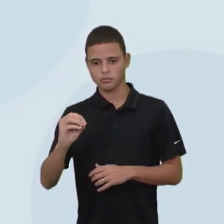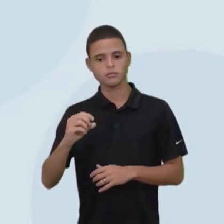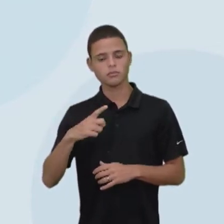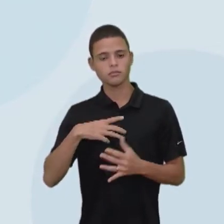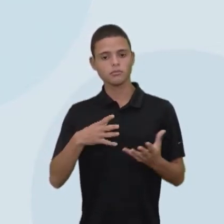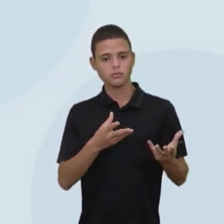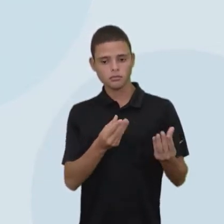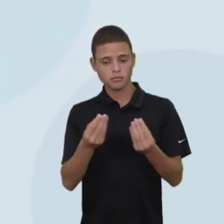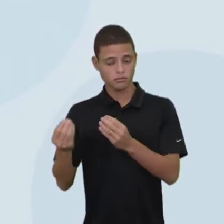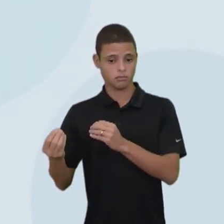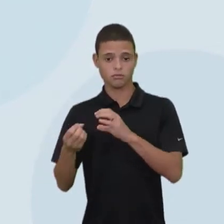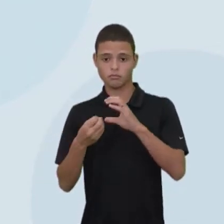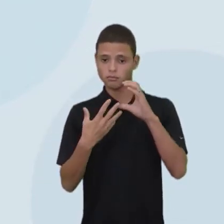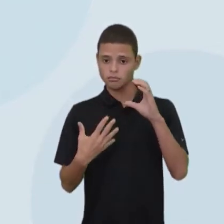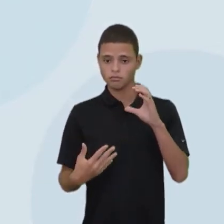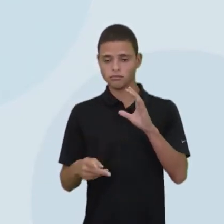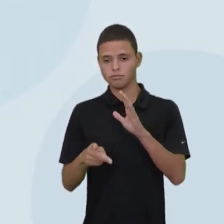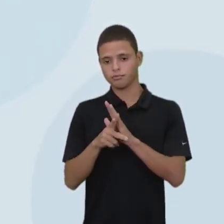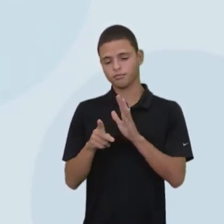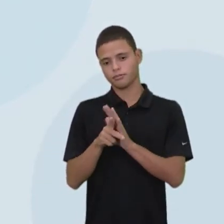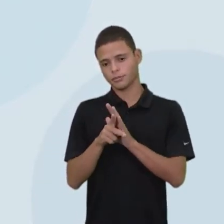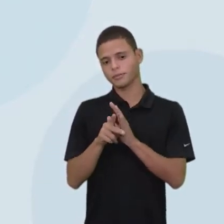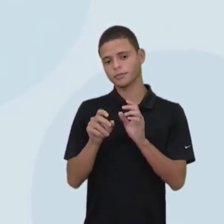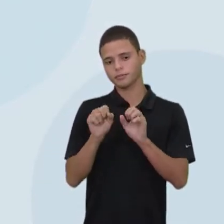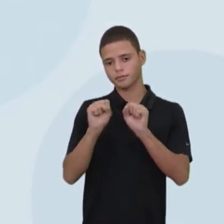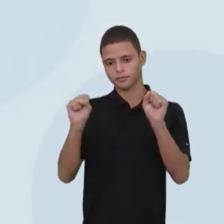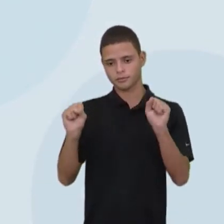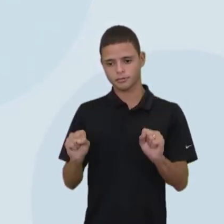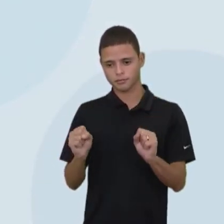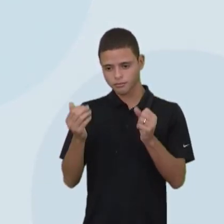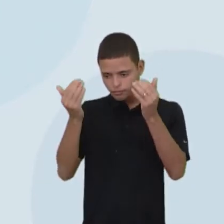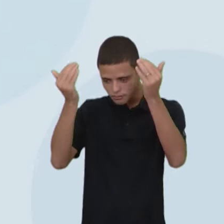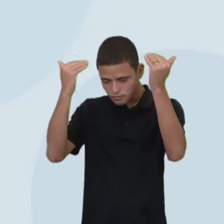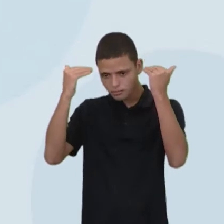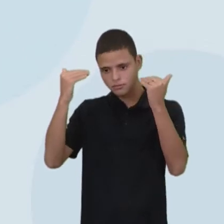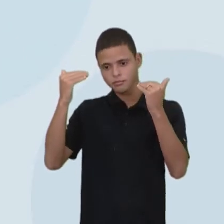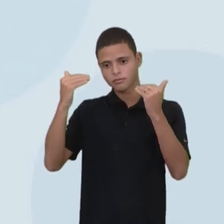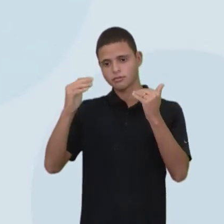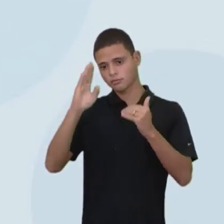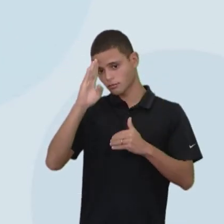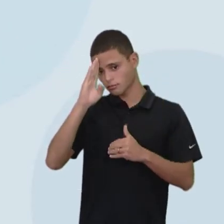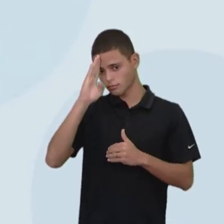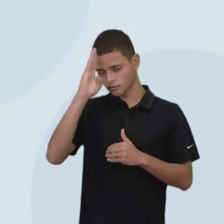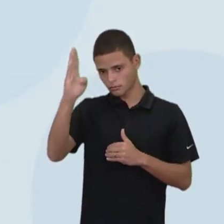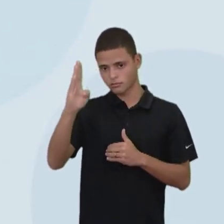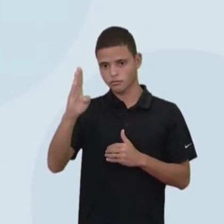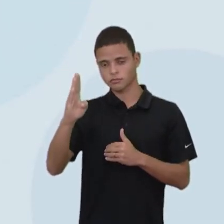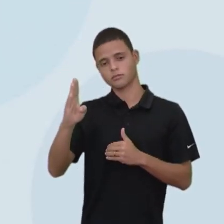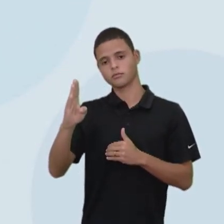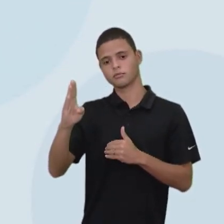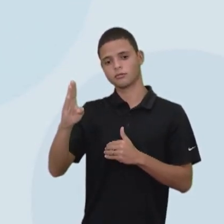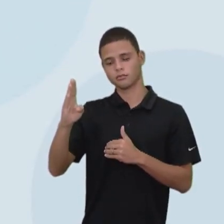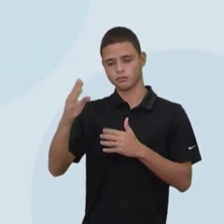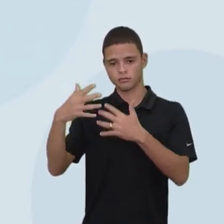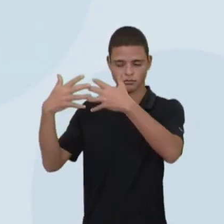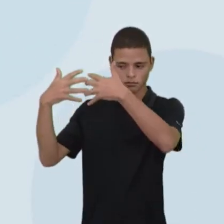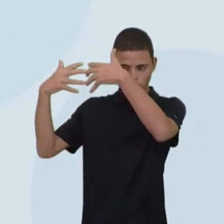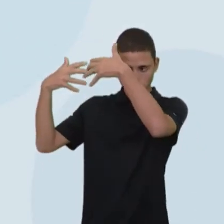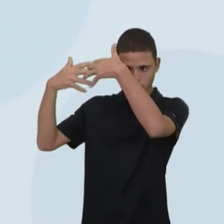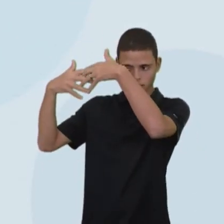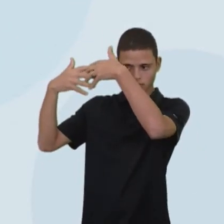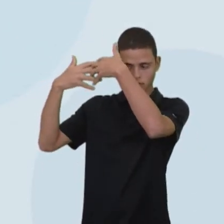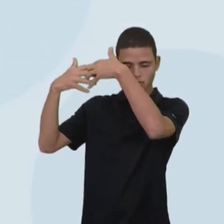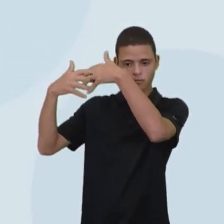dos aspectos no sistema nervoso e principalmente ali, olha, na região do cérebro. Então a gente tem, por